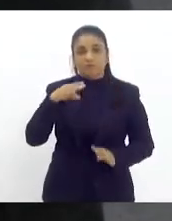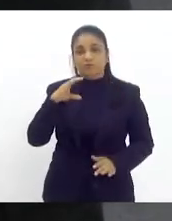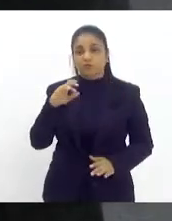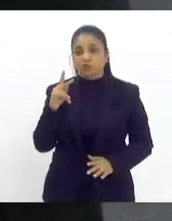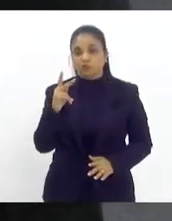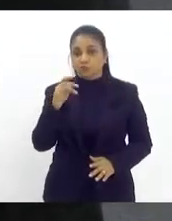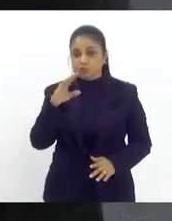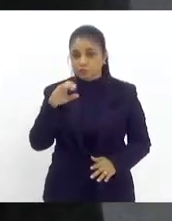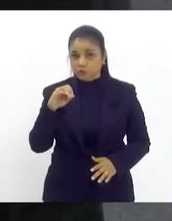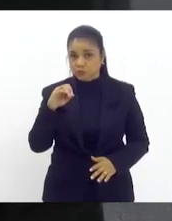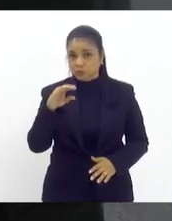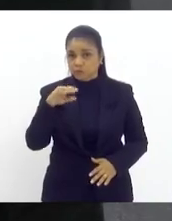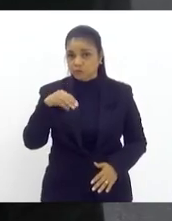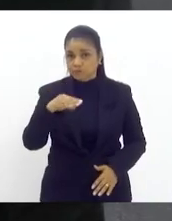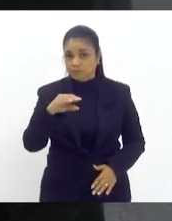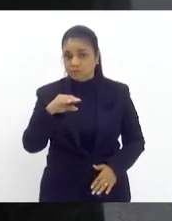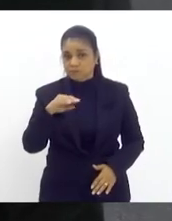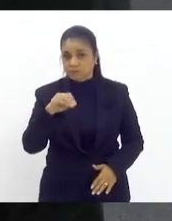certo